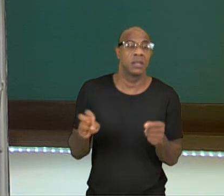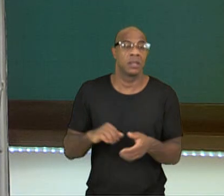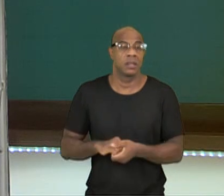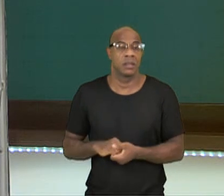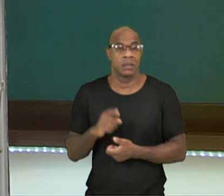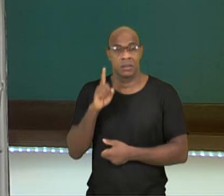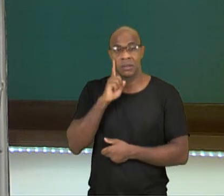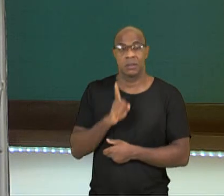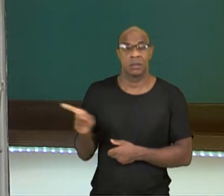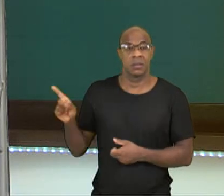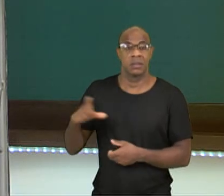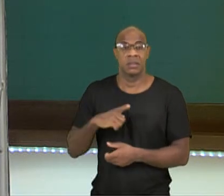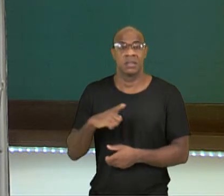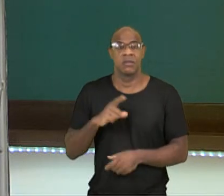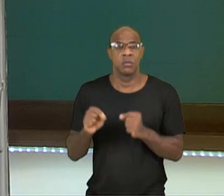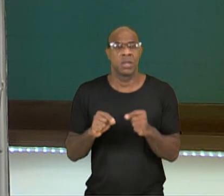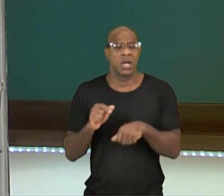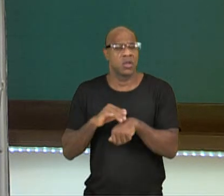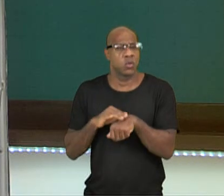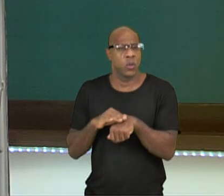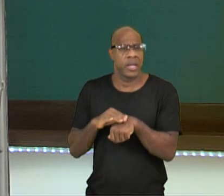Patrice Lumumba foi assassinado.